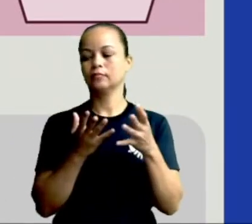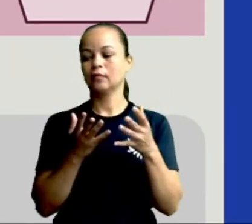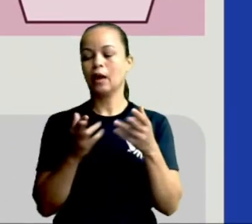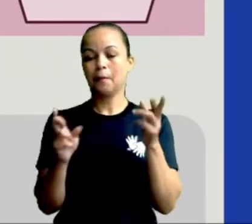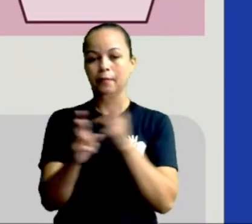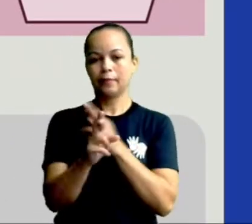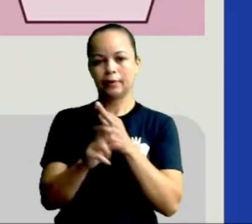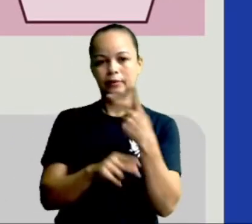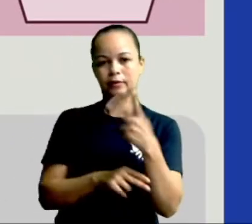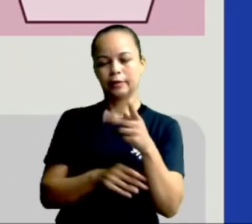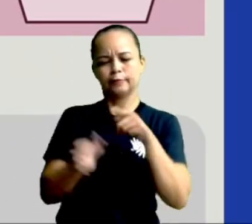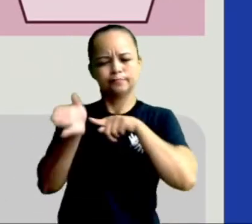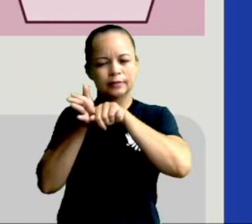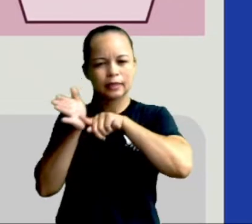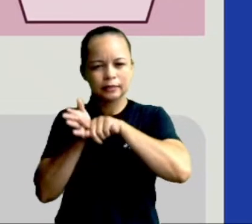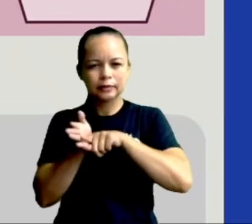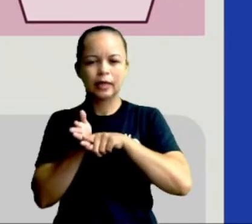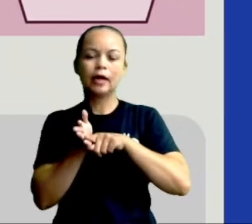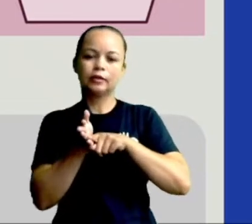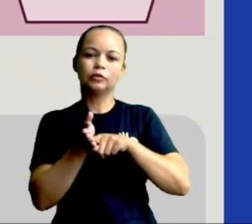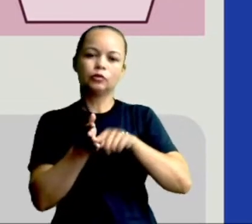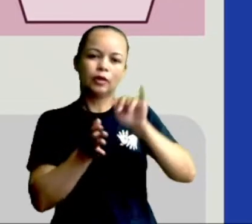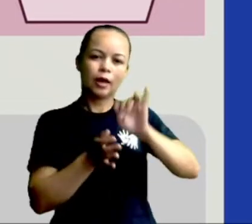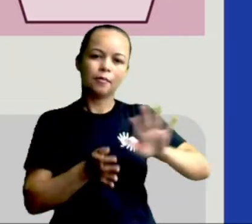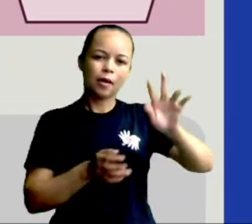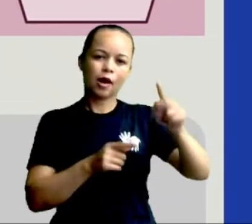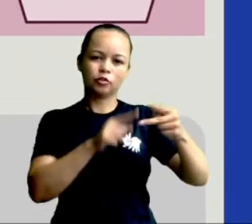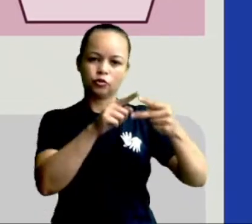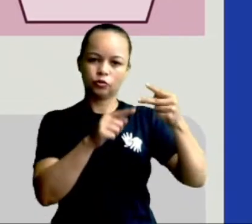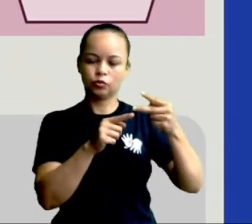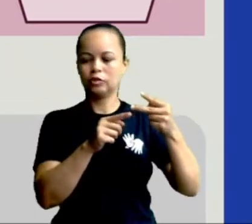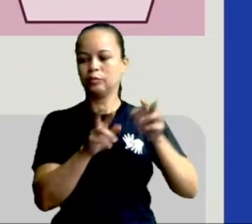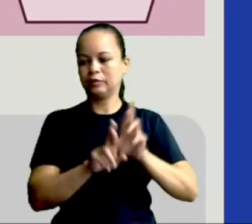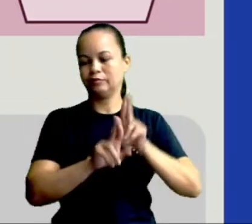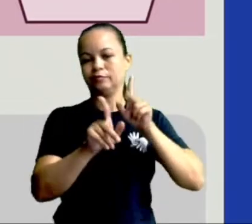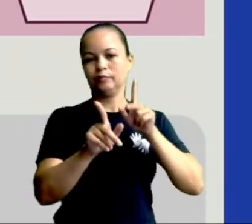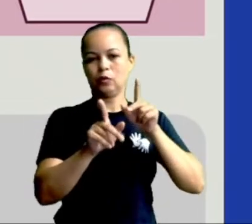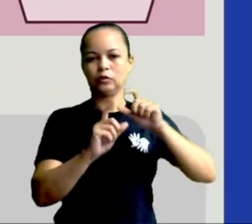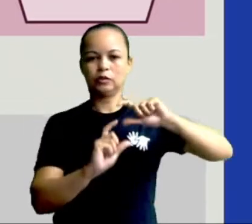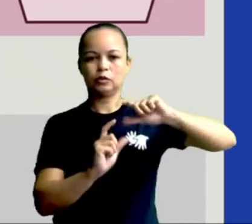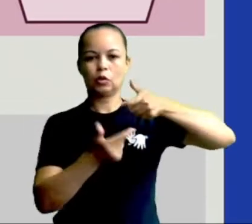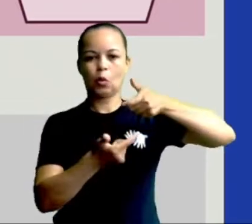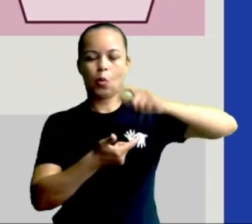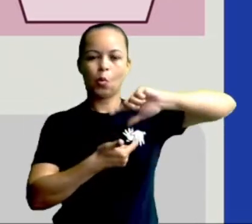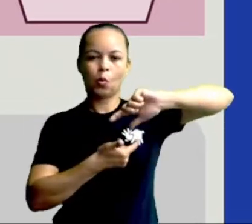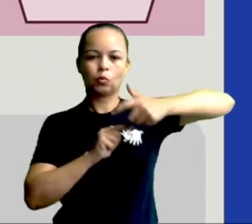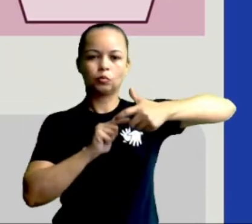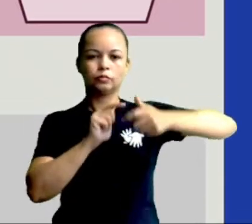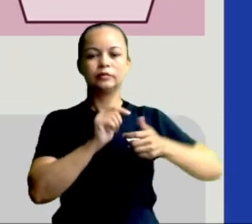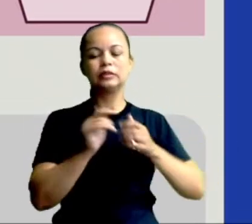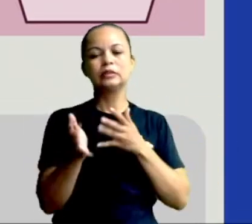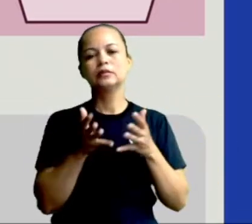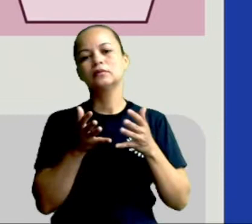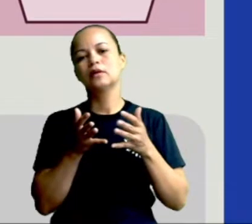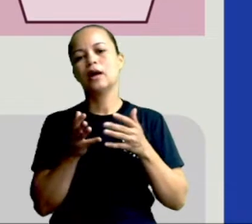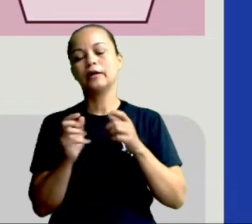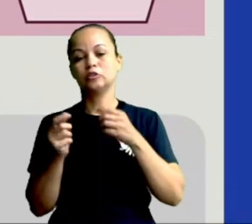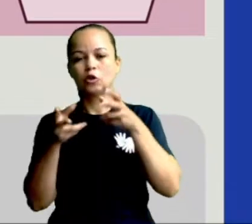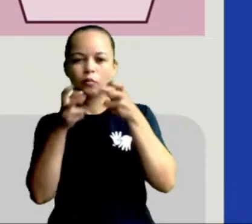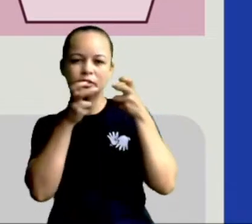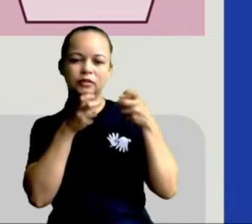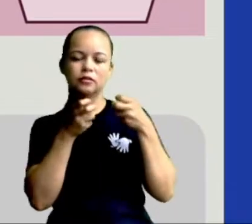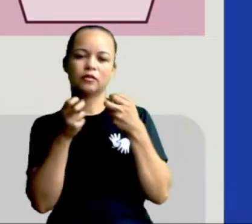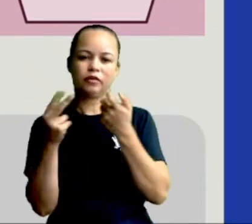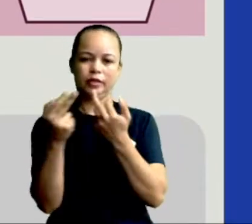congruentes, a gente analisando as duas figuras, mesmo que elas estejam em posições diferentes, a gente pode observar que eles têm a